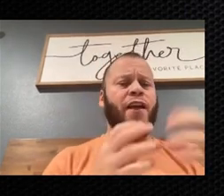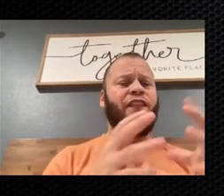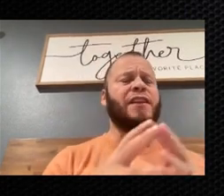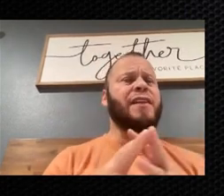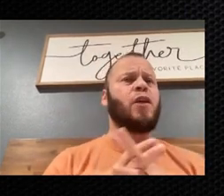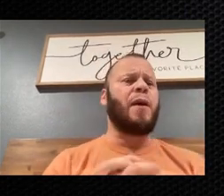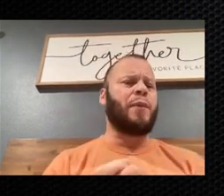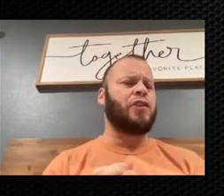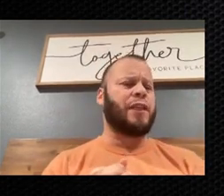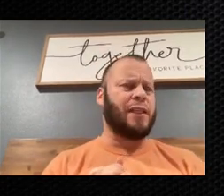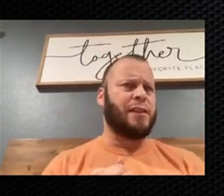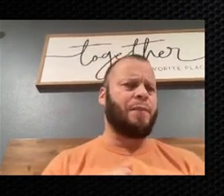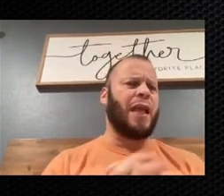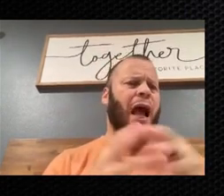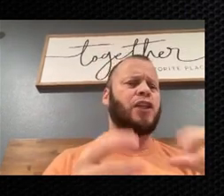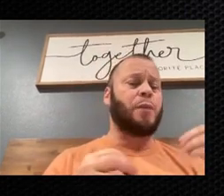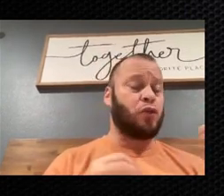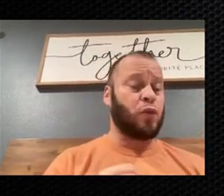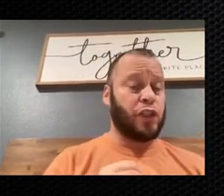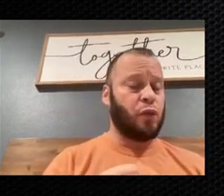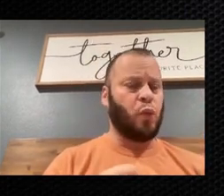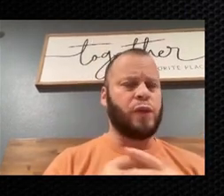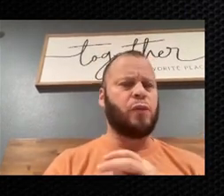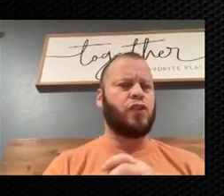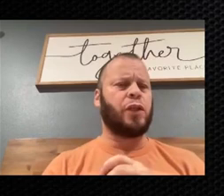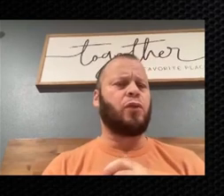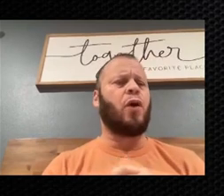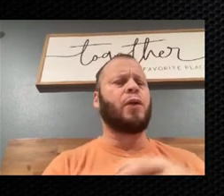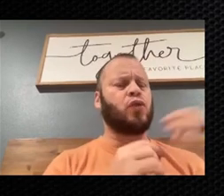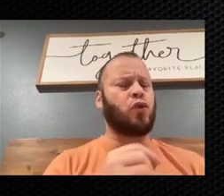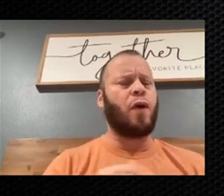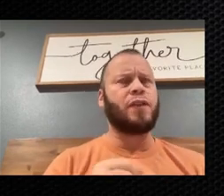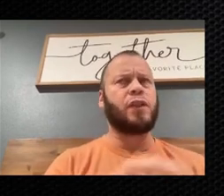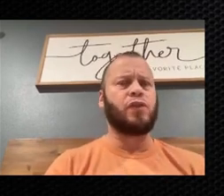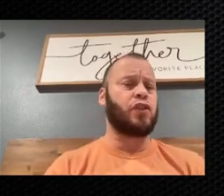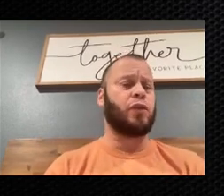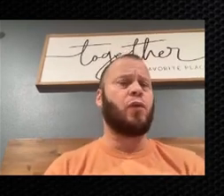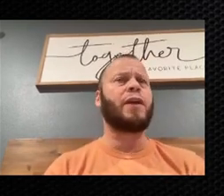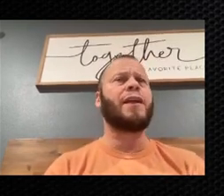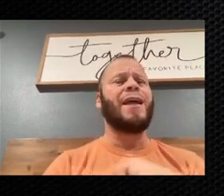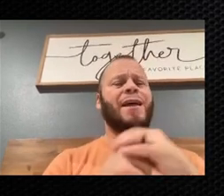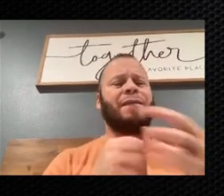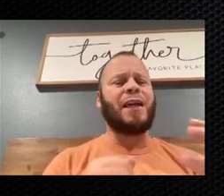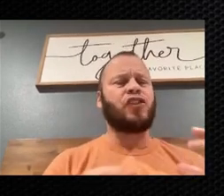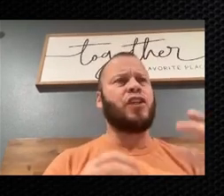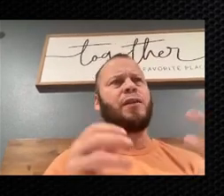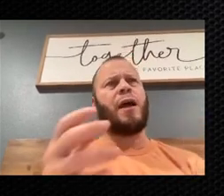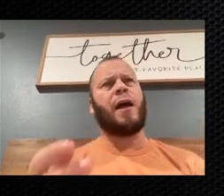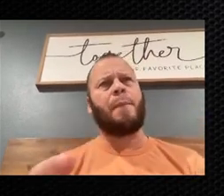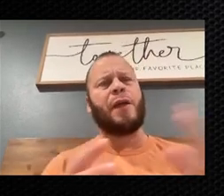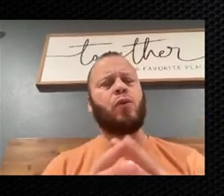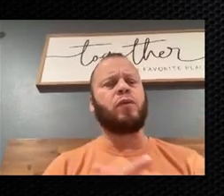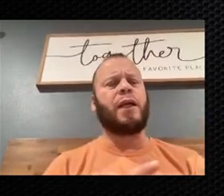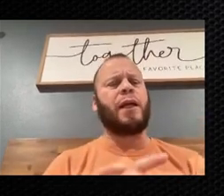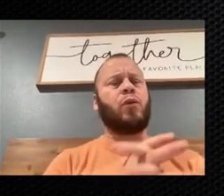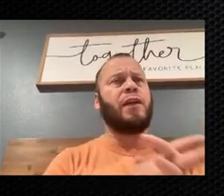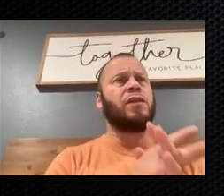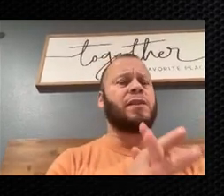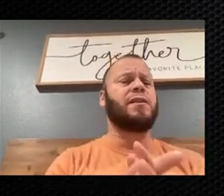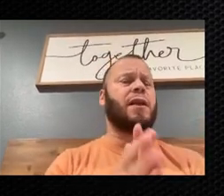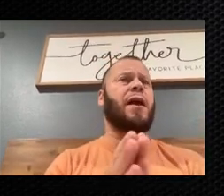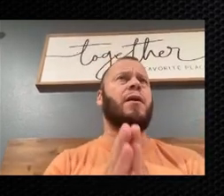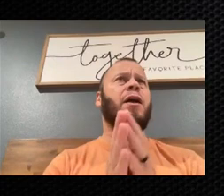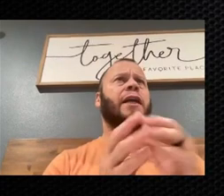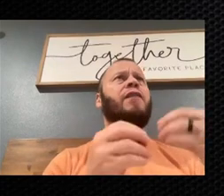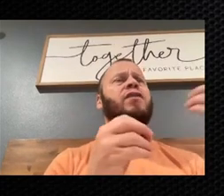geral fizeram uma pesquisa as pessoas que usam Tik Tok os jovens que usa Tik Tok na China a pergunta era